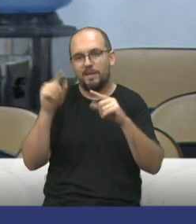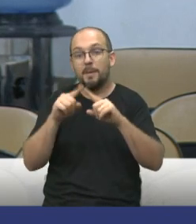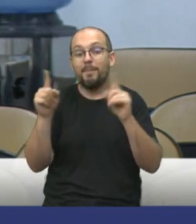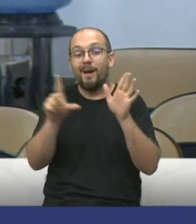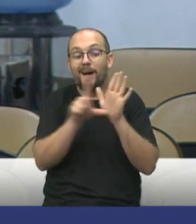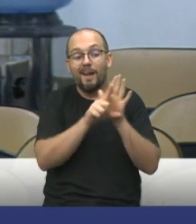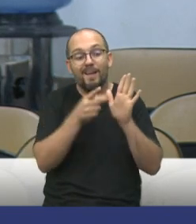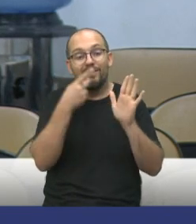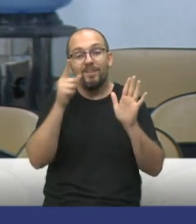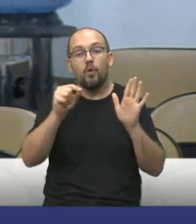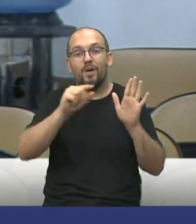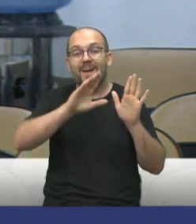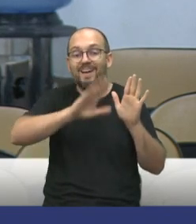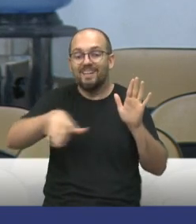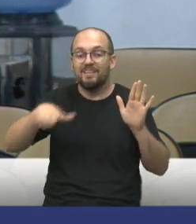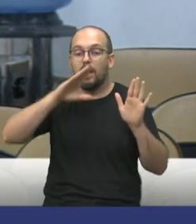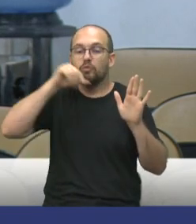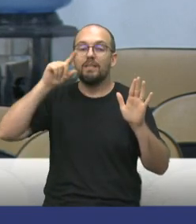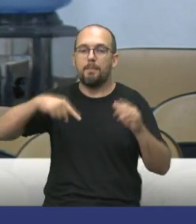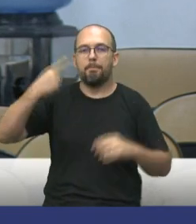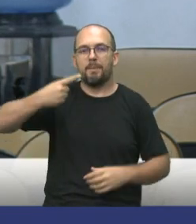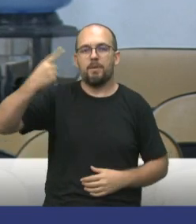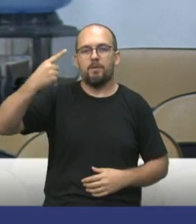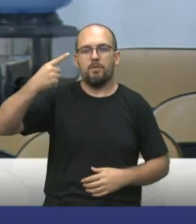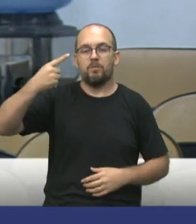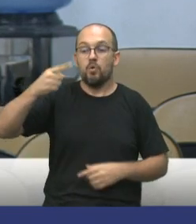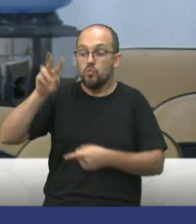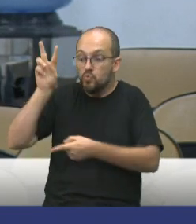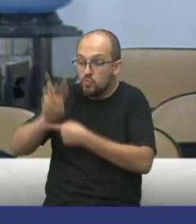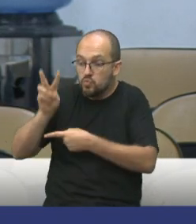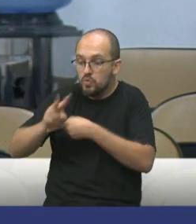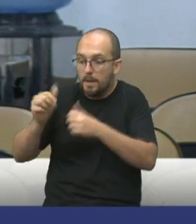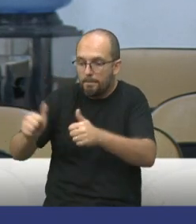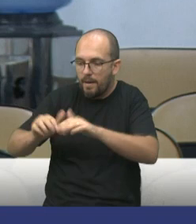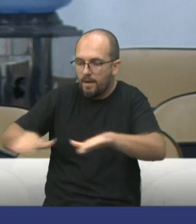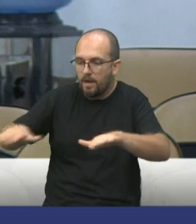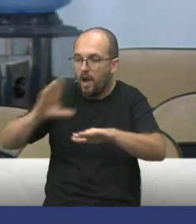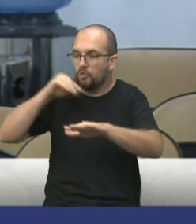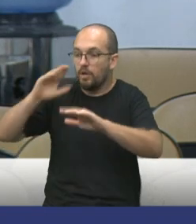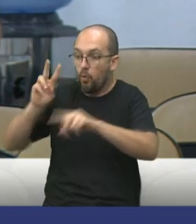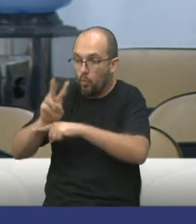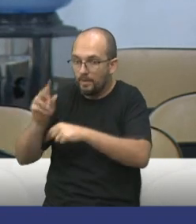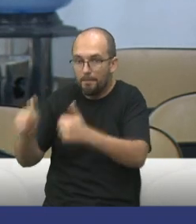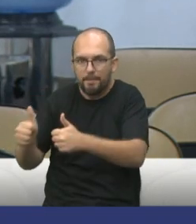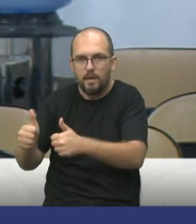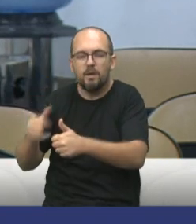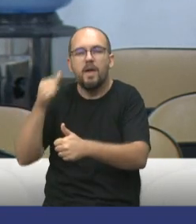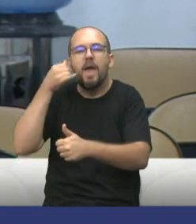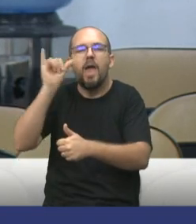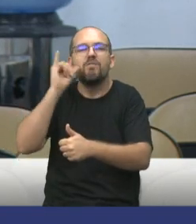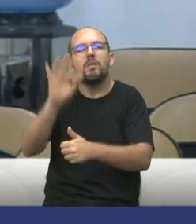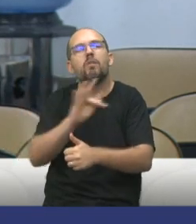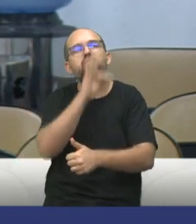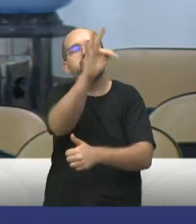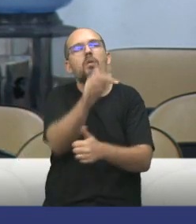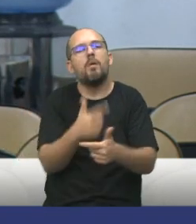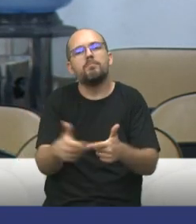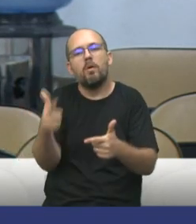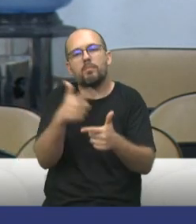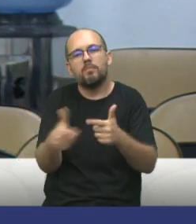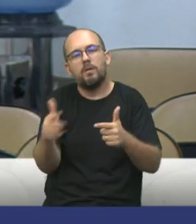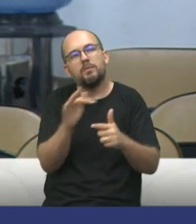a criança e adolescente é uma prioridade, porque quando nós cuidamos bem das crianças e adolescentes, a gente vai evitar gastos futuros, né?